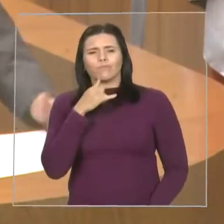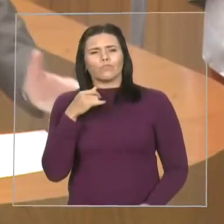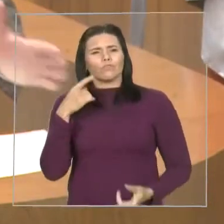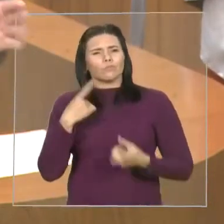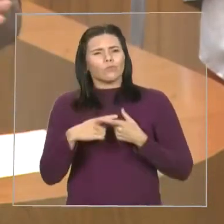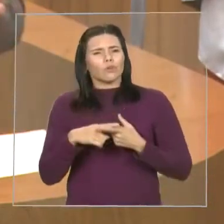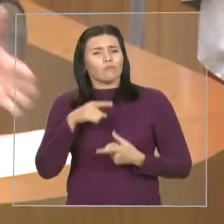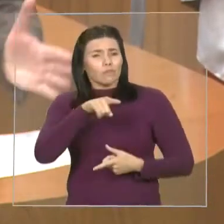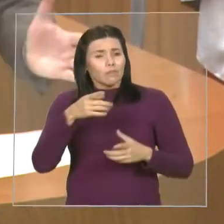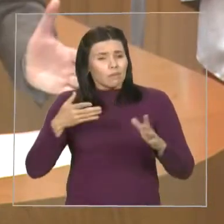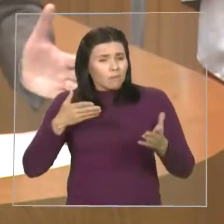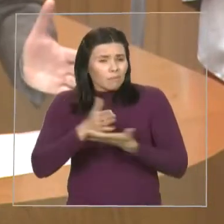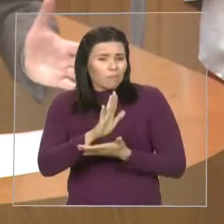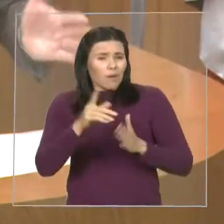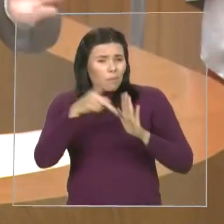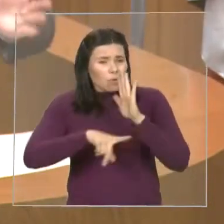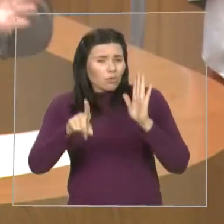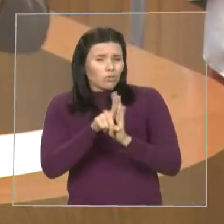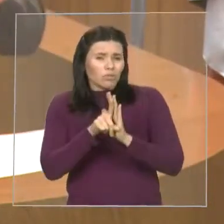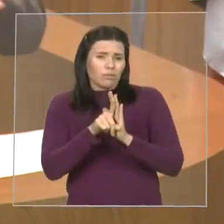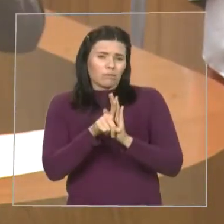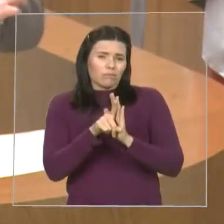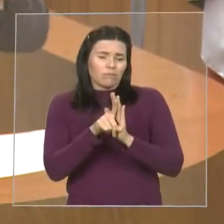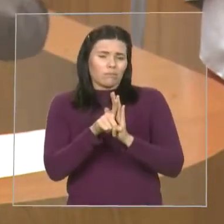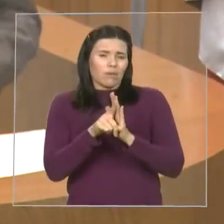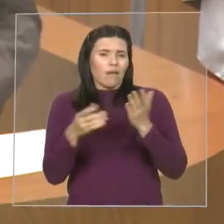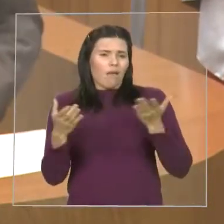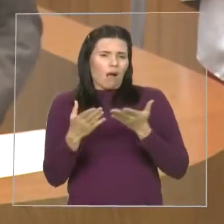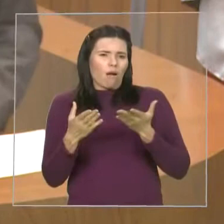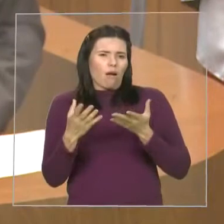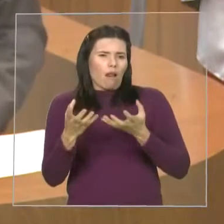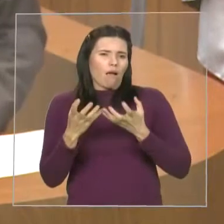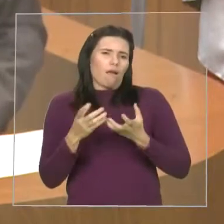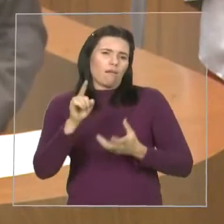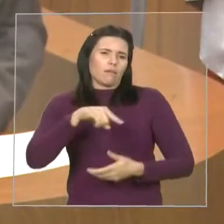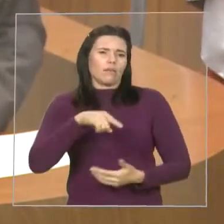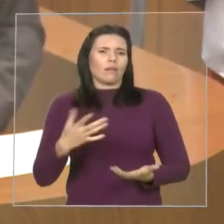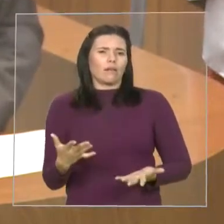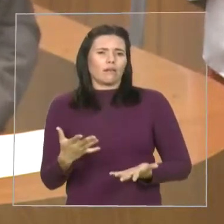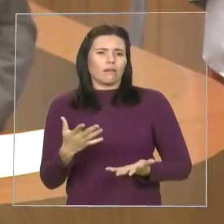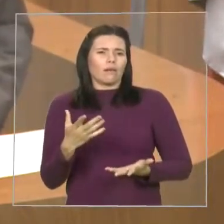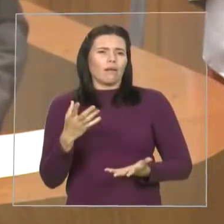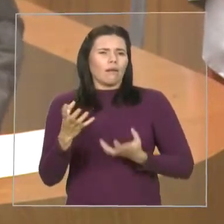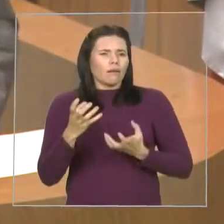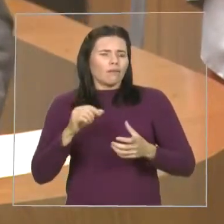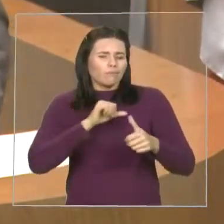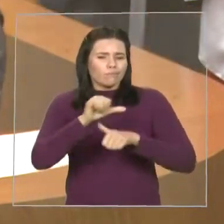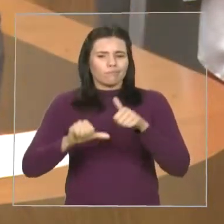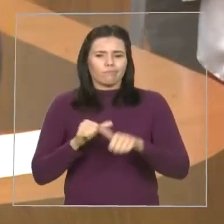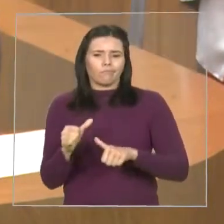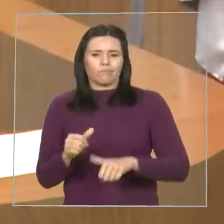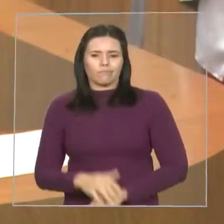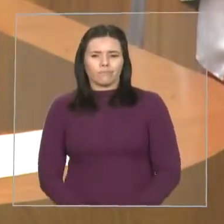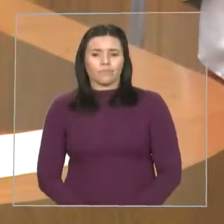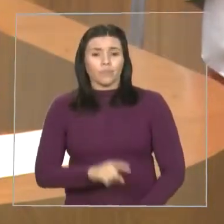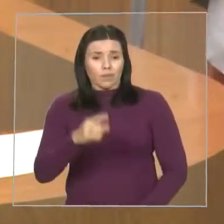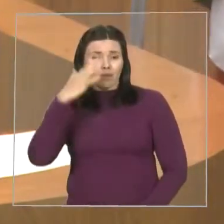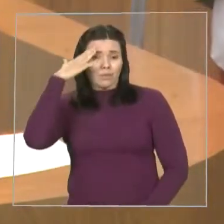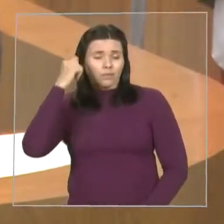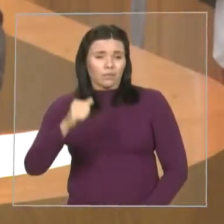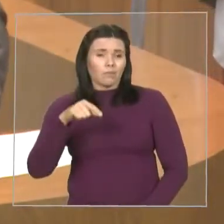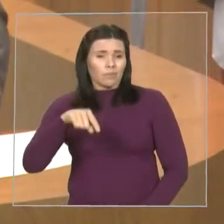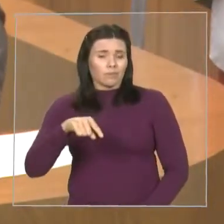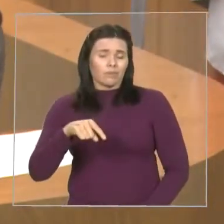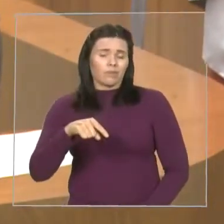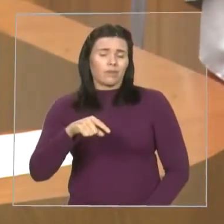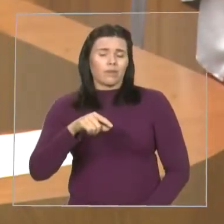porque esse projeto iria... A área do Itaquibacanga é uma das áreas precisa mais investimentos aqui no Maranhão,